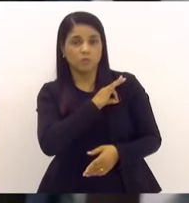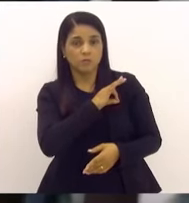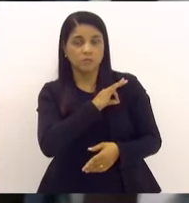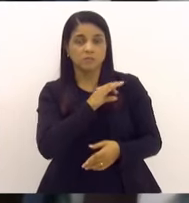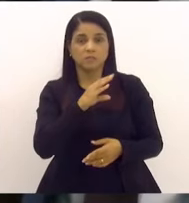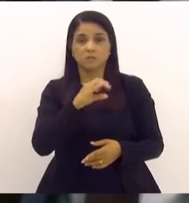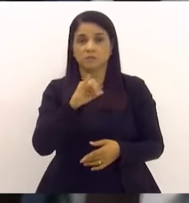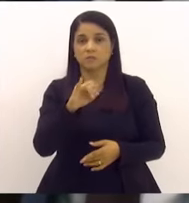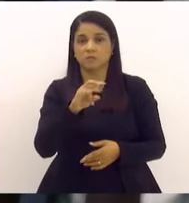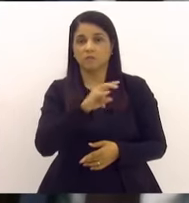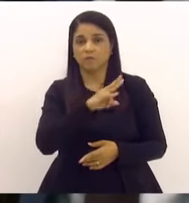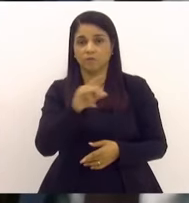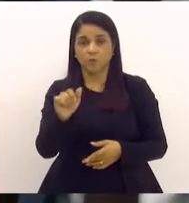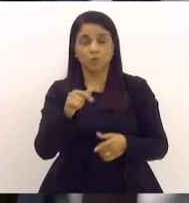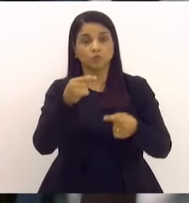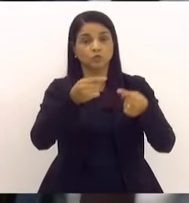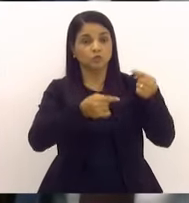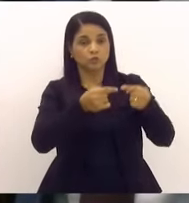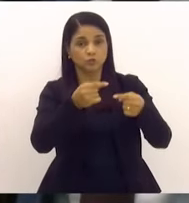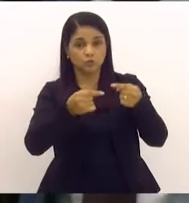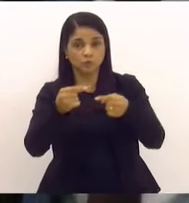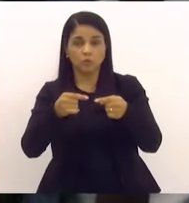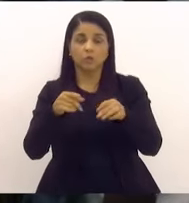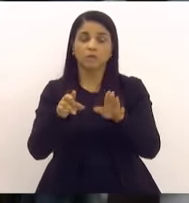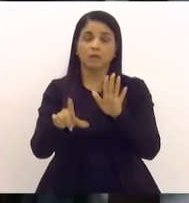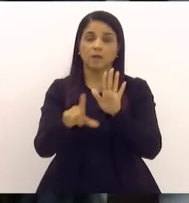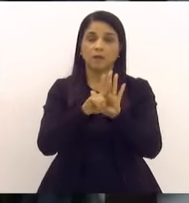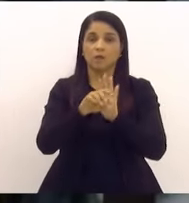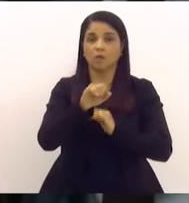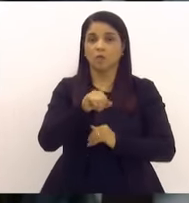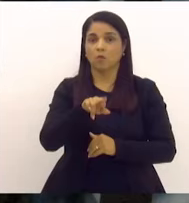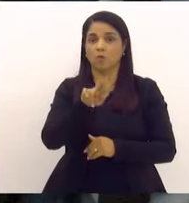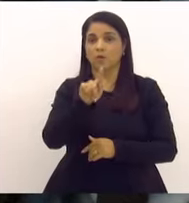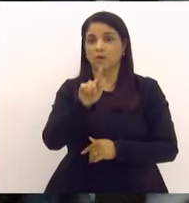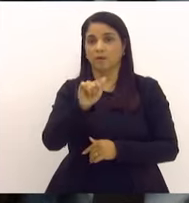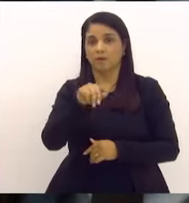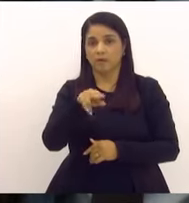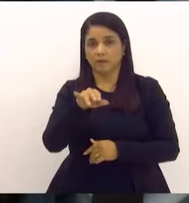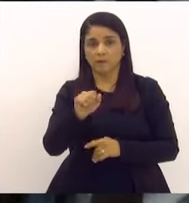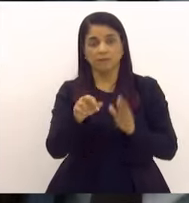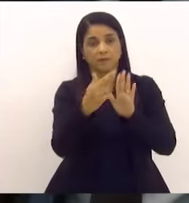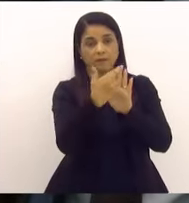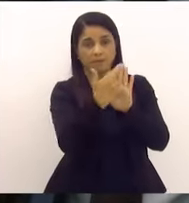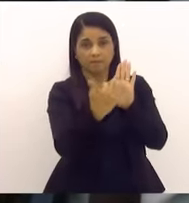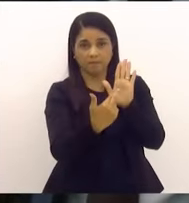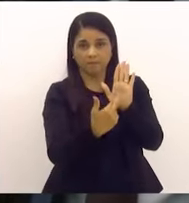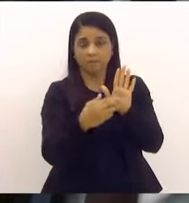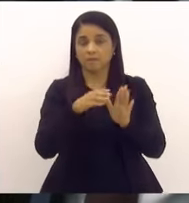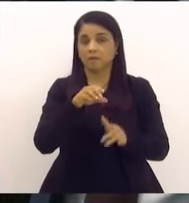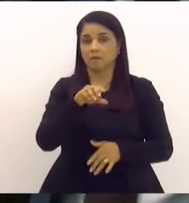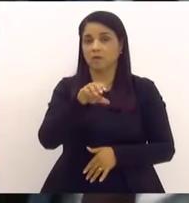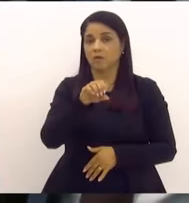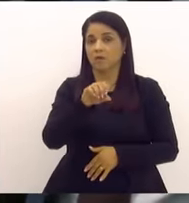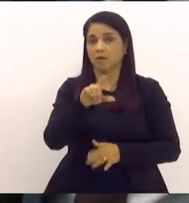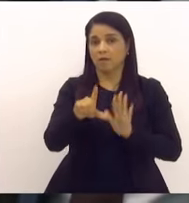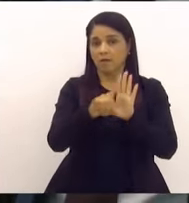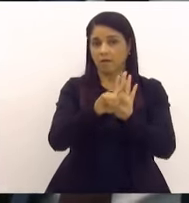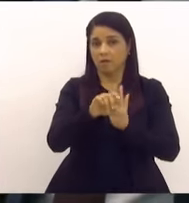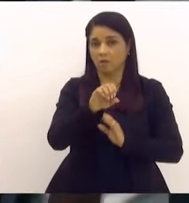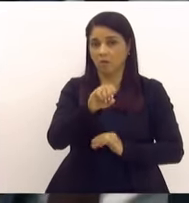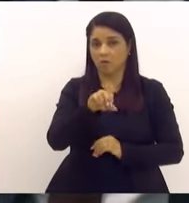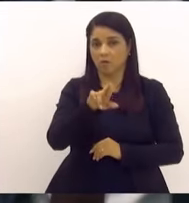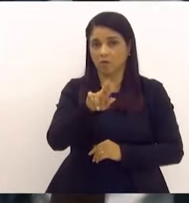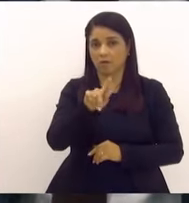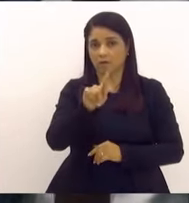inerte durante muito tempo na discussão, não só da lei orgânica, mas da regulamentação da lei orgânica, pode ser